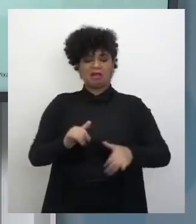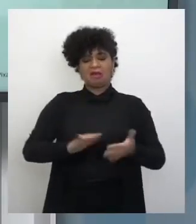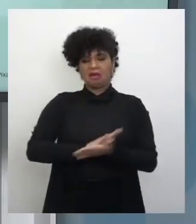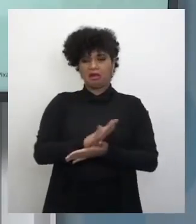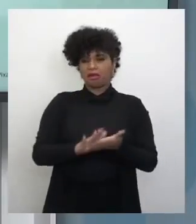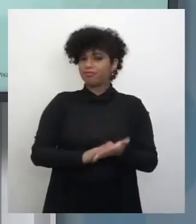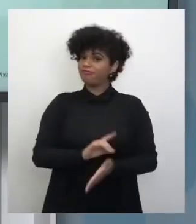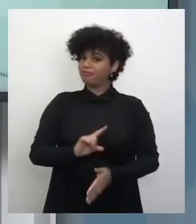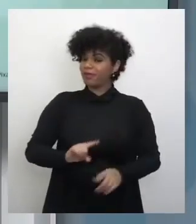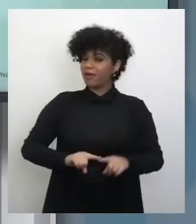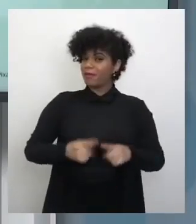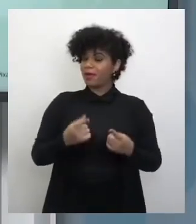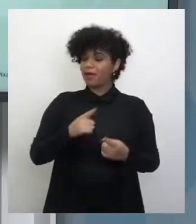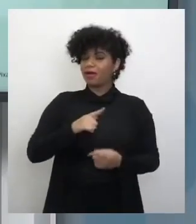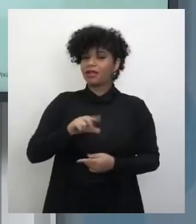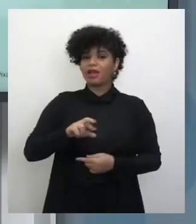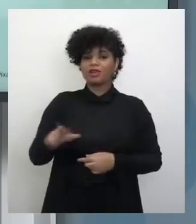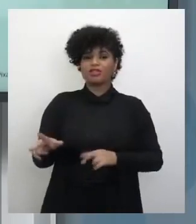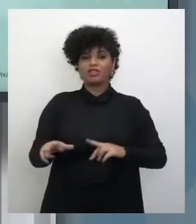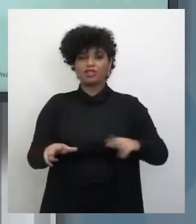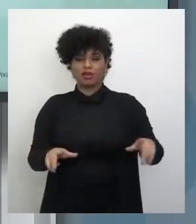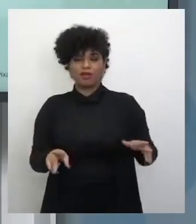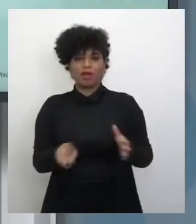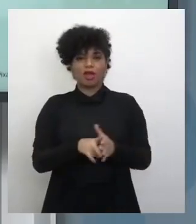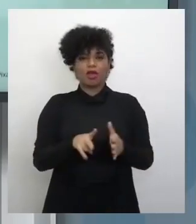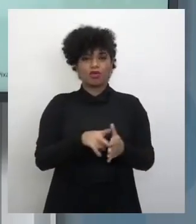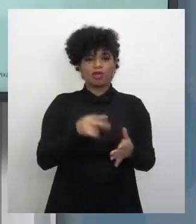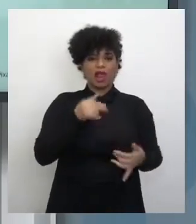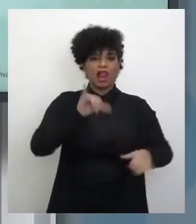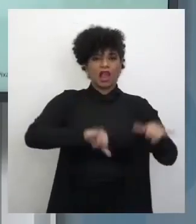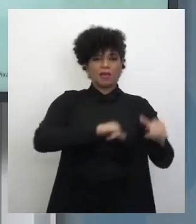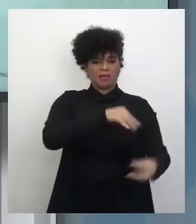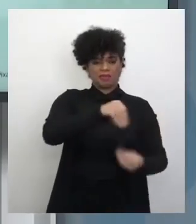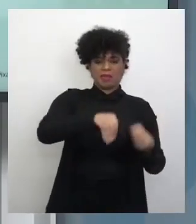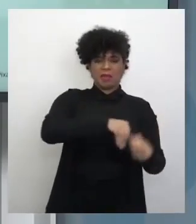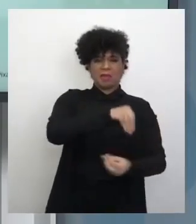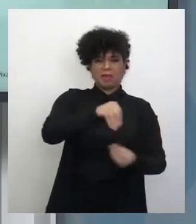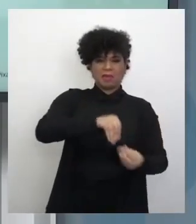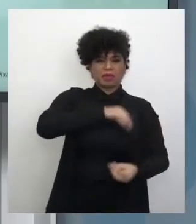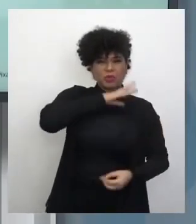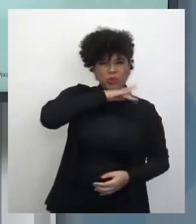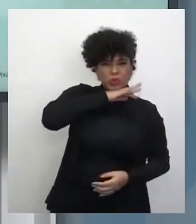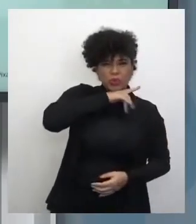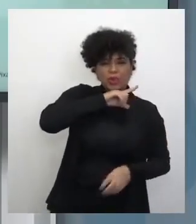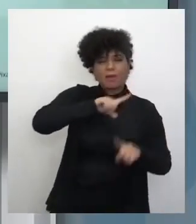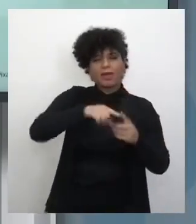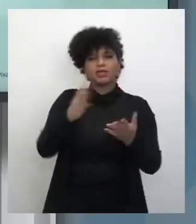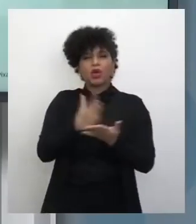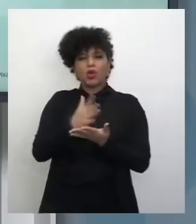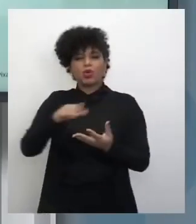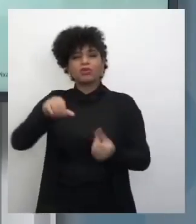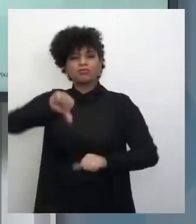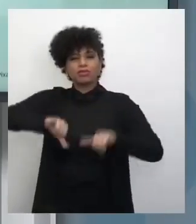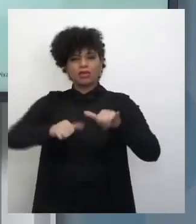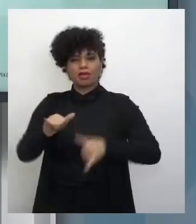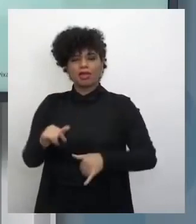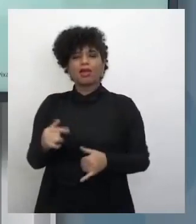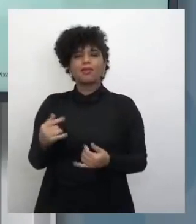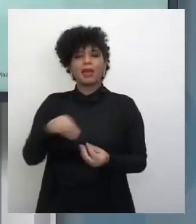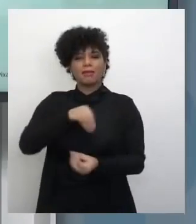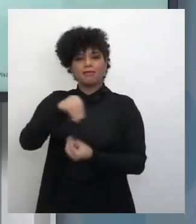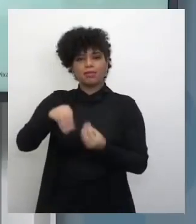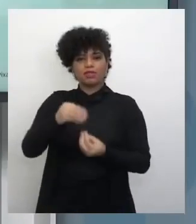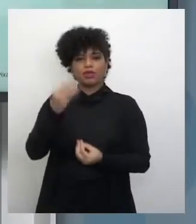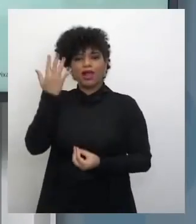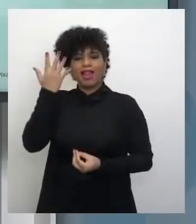existe a diferença é a química que é tóxica, a química que é industrial e a química que é natural. Mas não ter química eu não